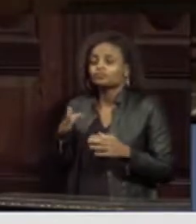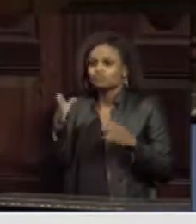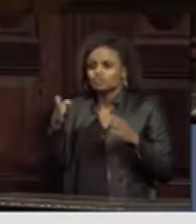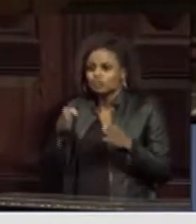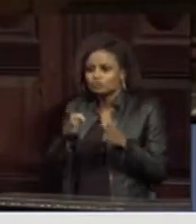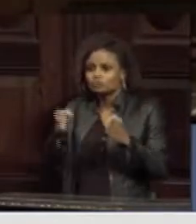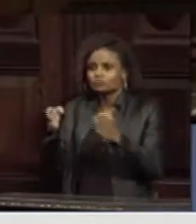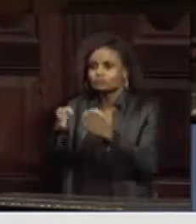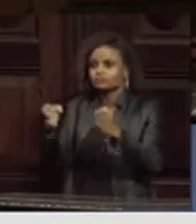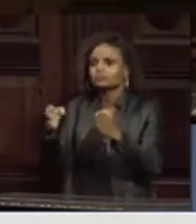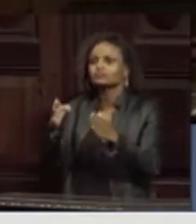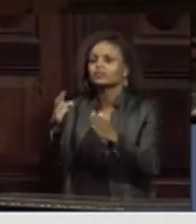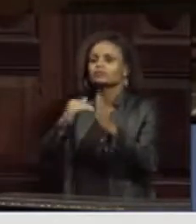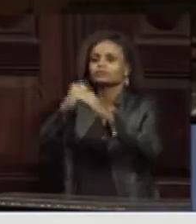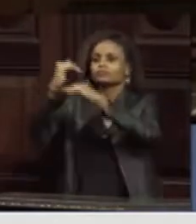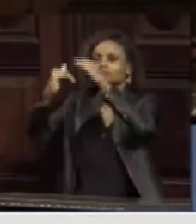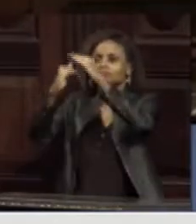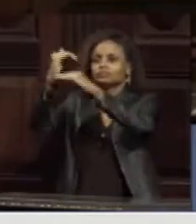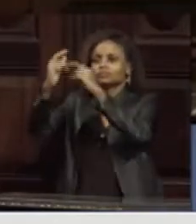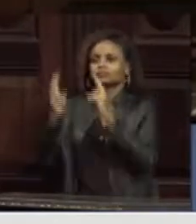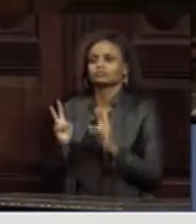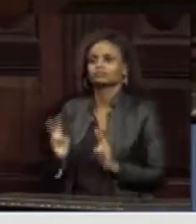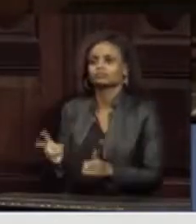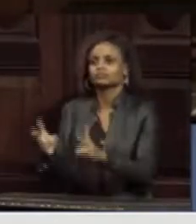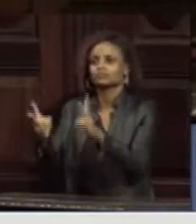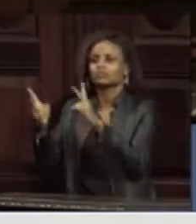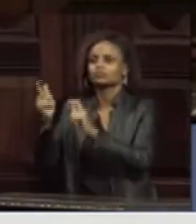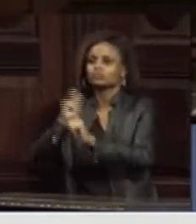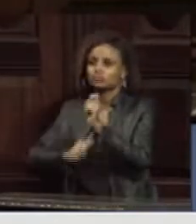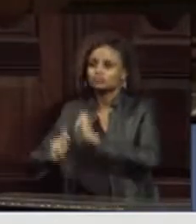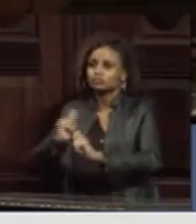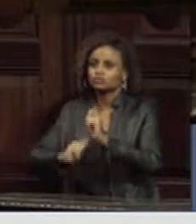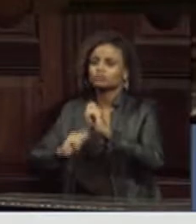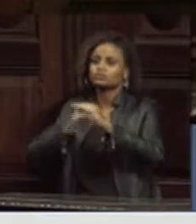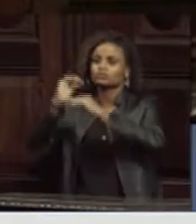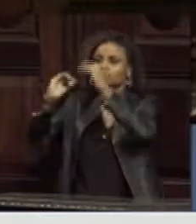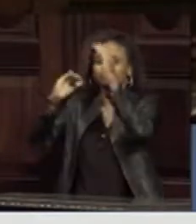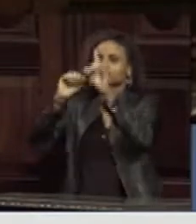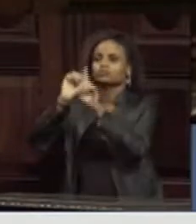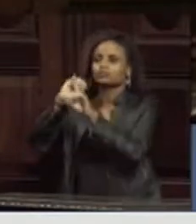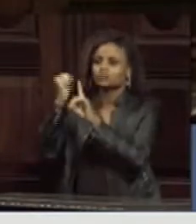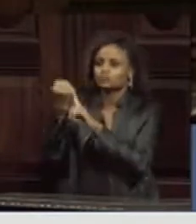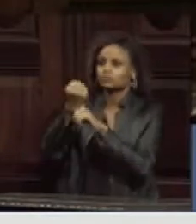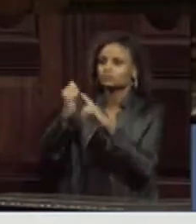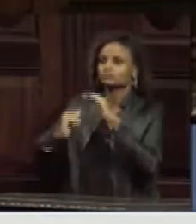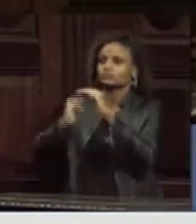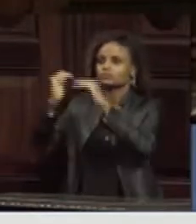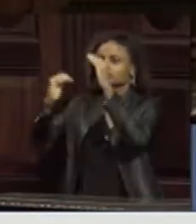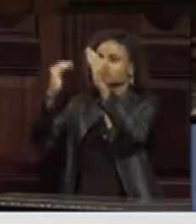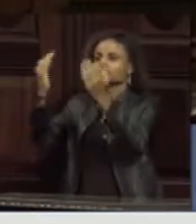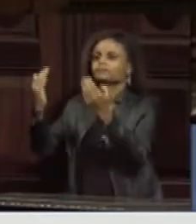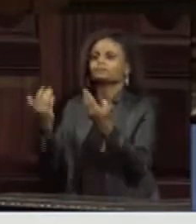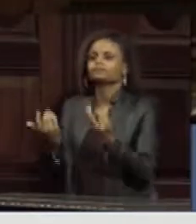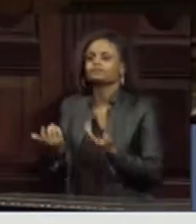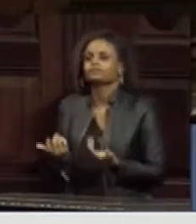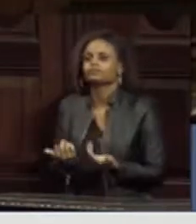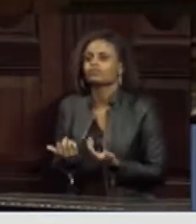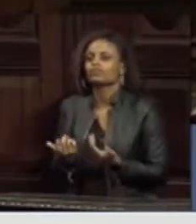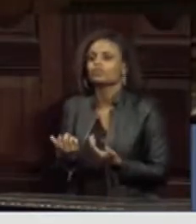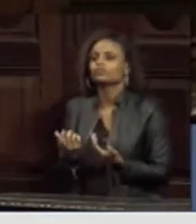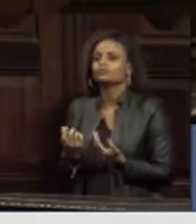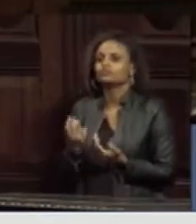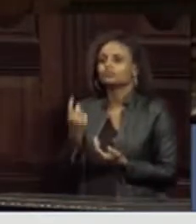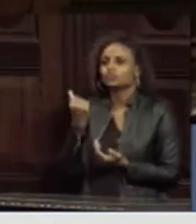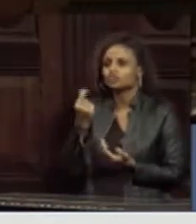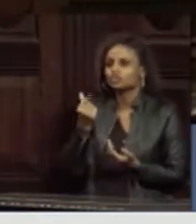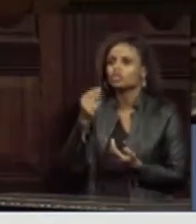real do desenvolvimento econômico, do desenvolvimento social, da melhor